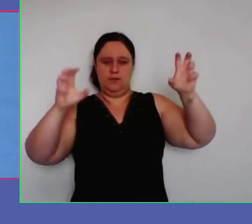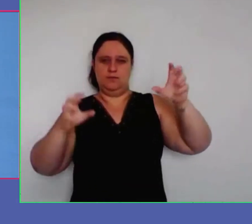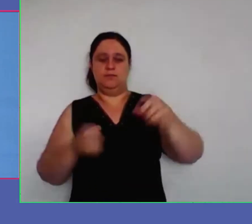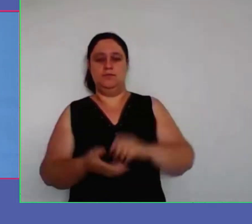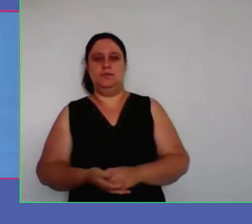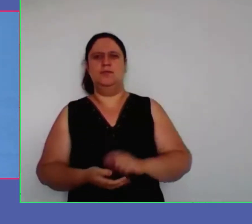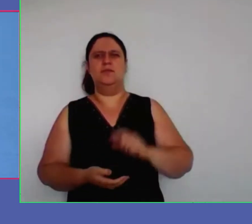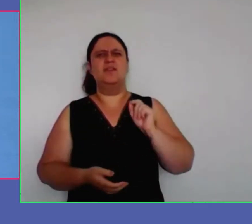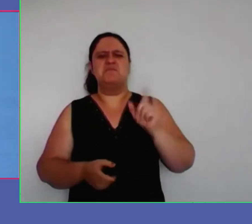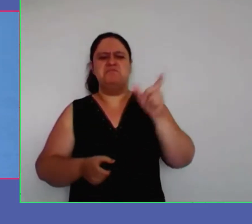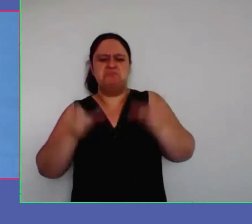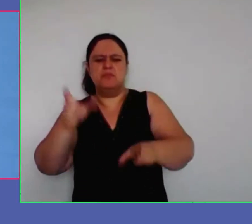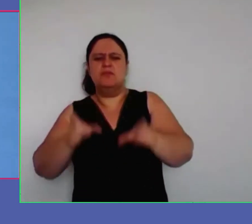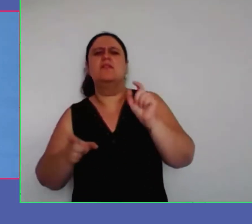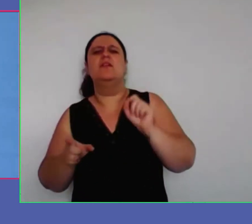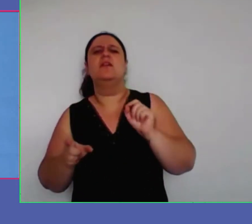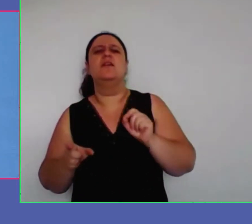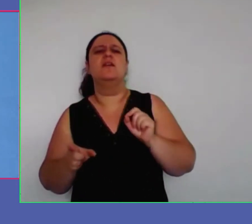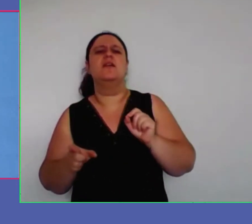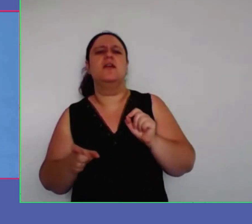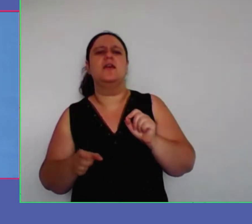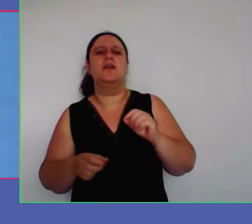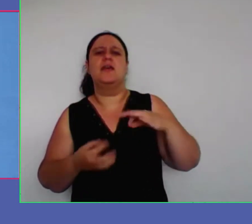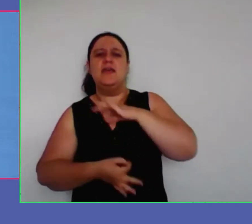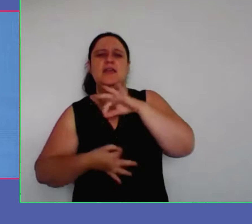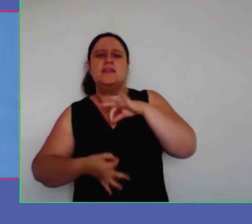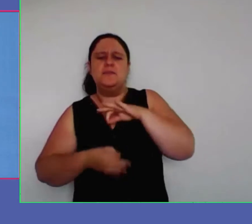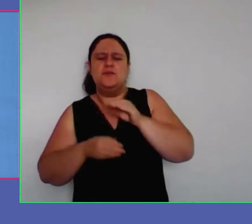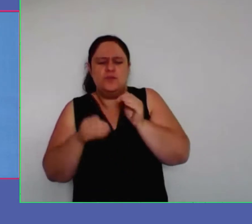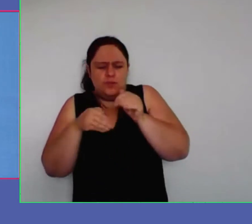espírito humilde, quebrantado,